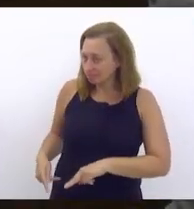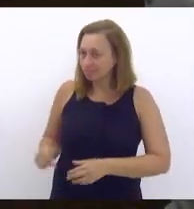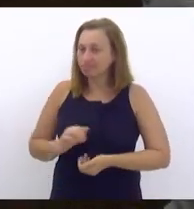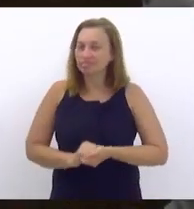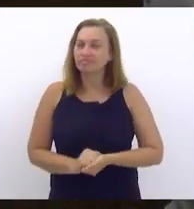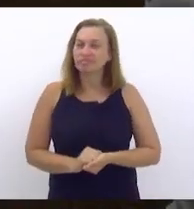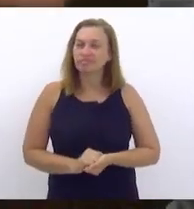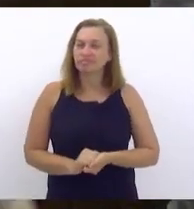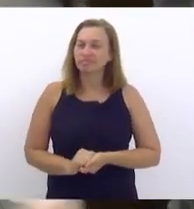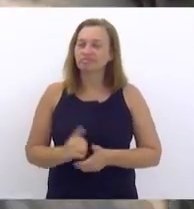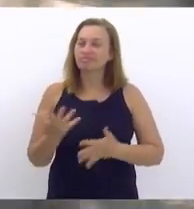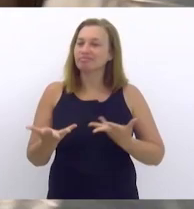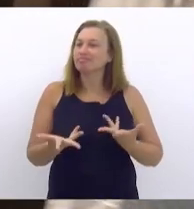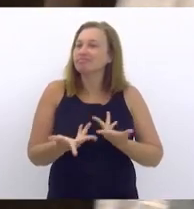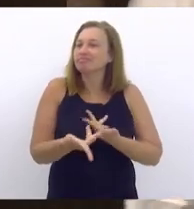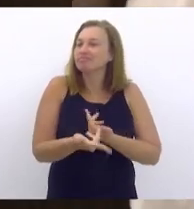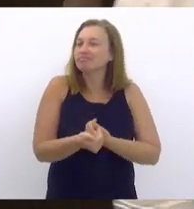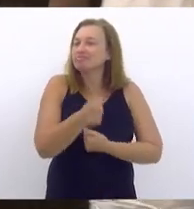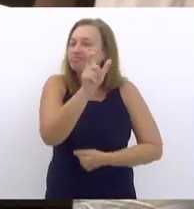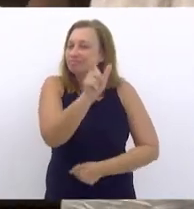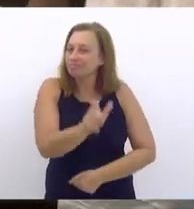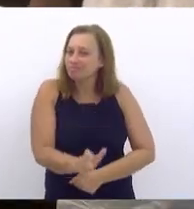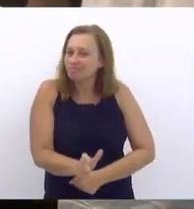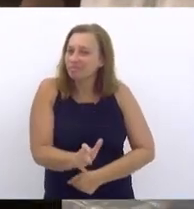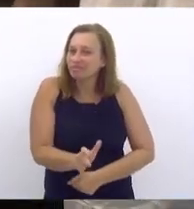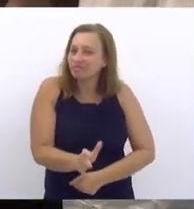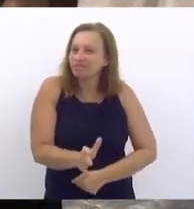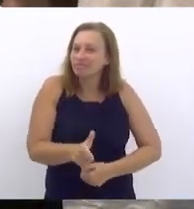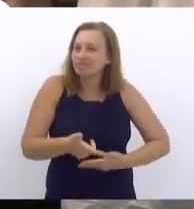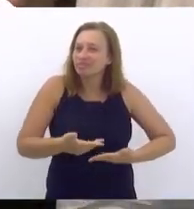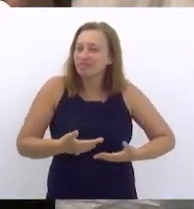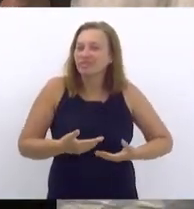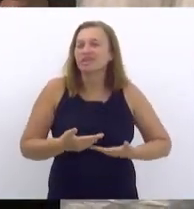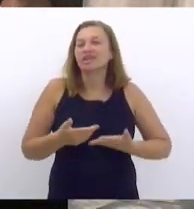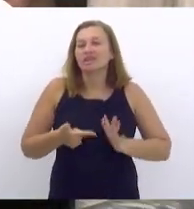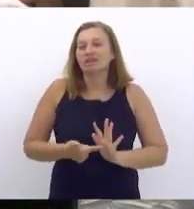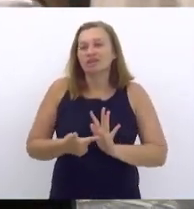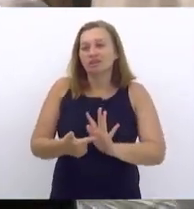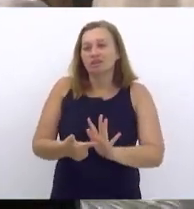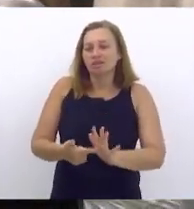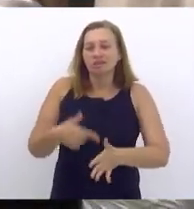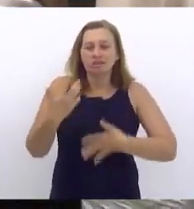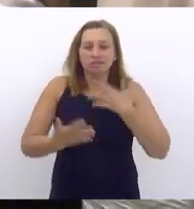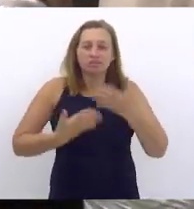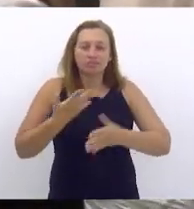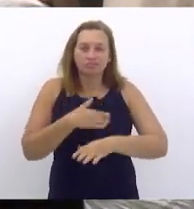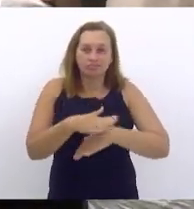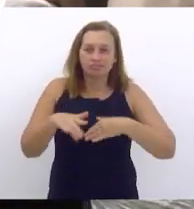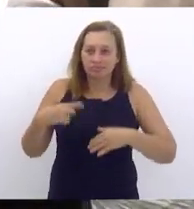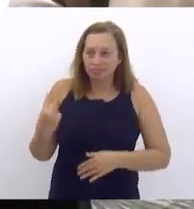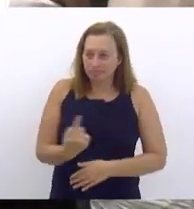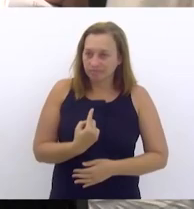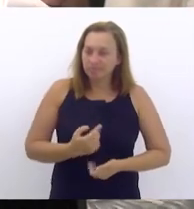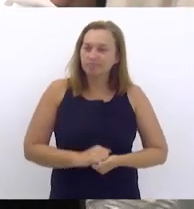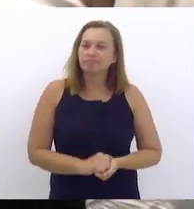essa simpatia que a senhora sempre demonstra a todos nós.